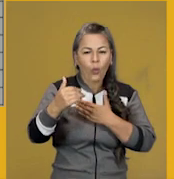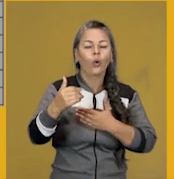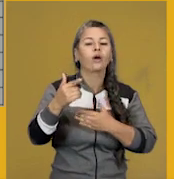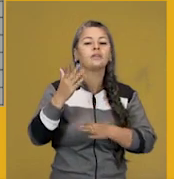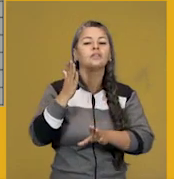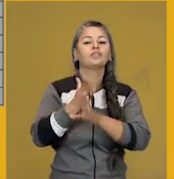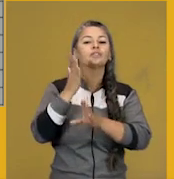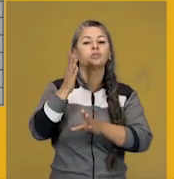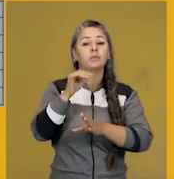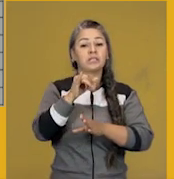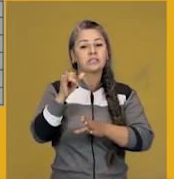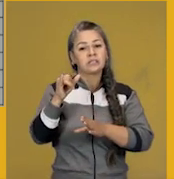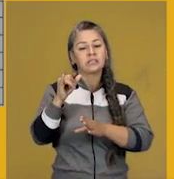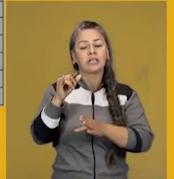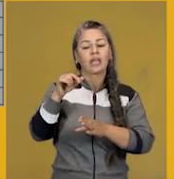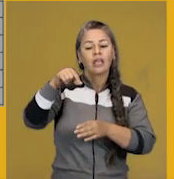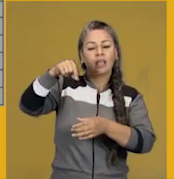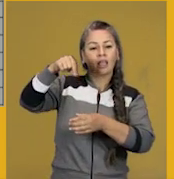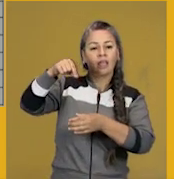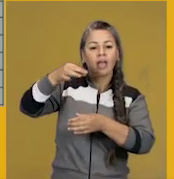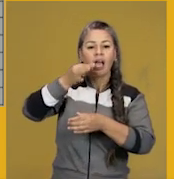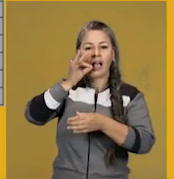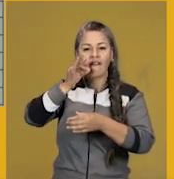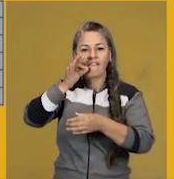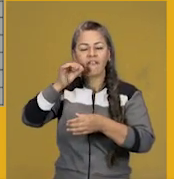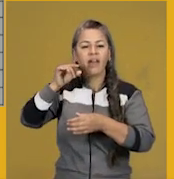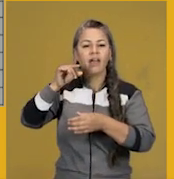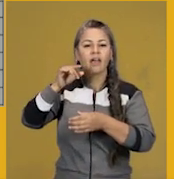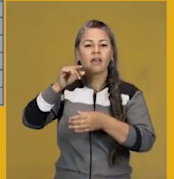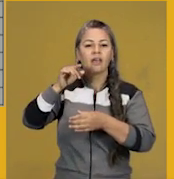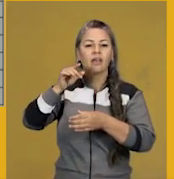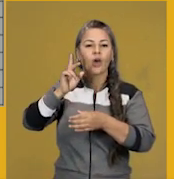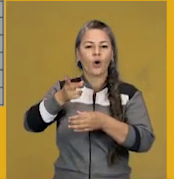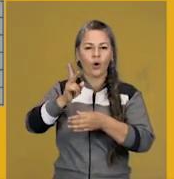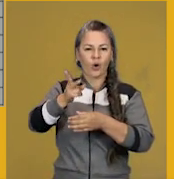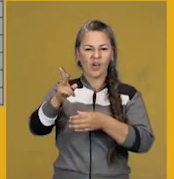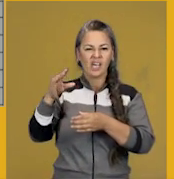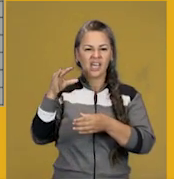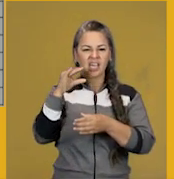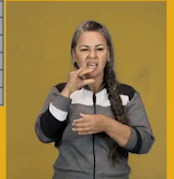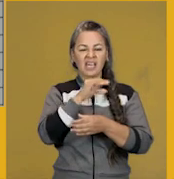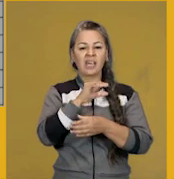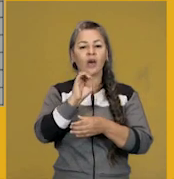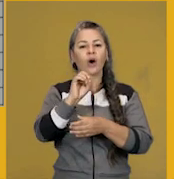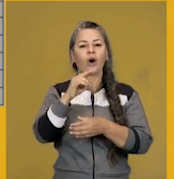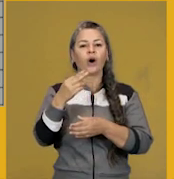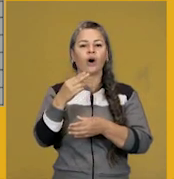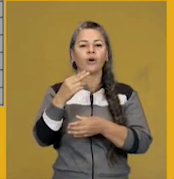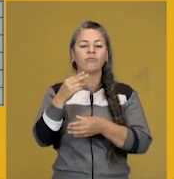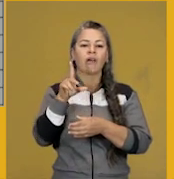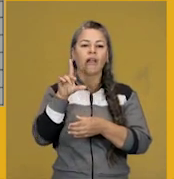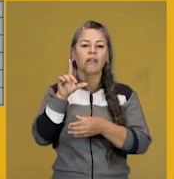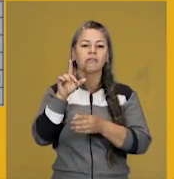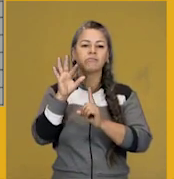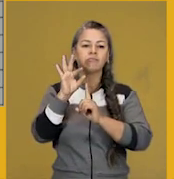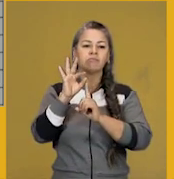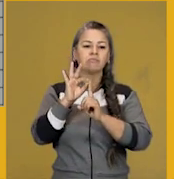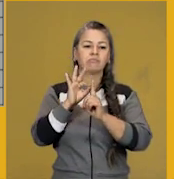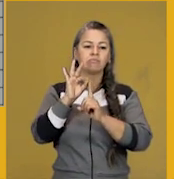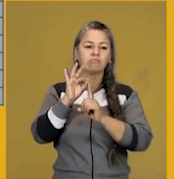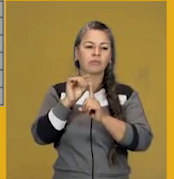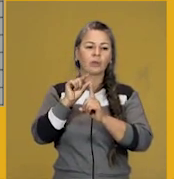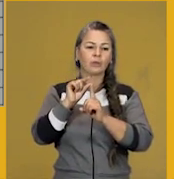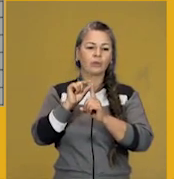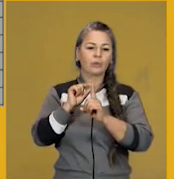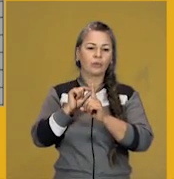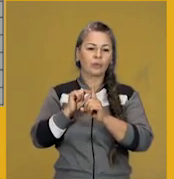garrafa. Bom, então o quadro abaixo apresenta as categorias com os intervalos que